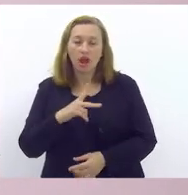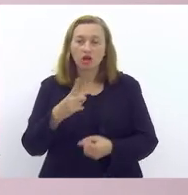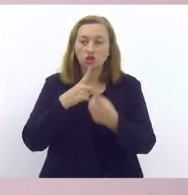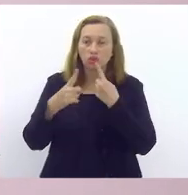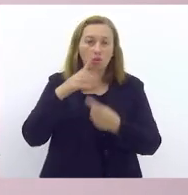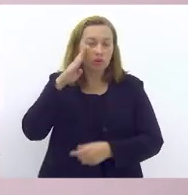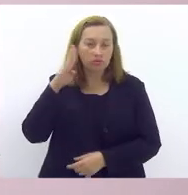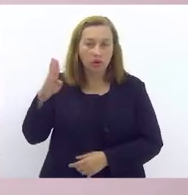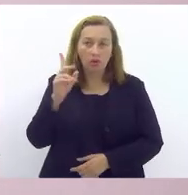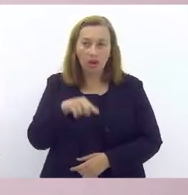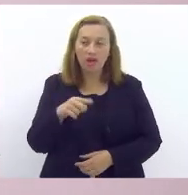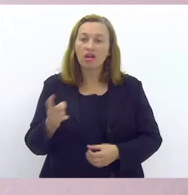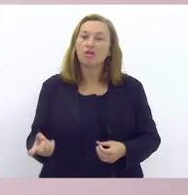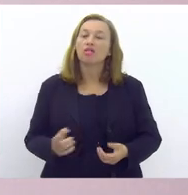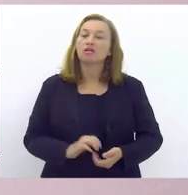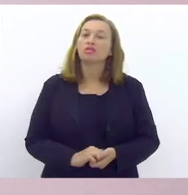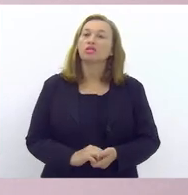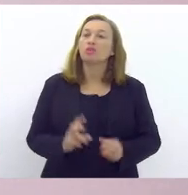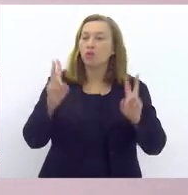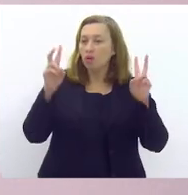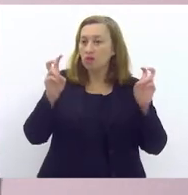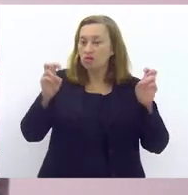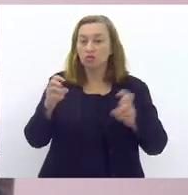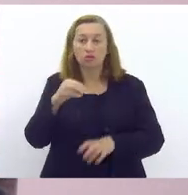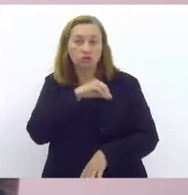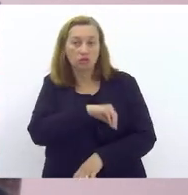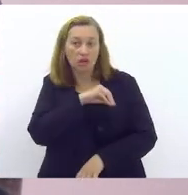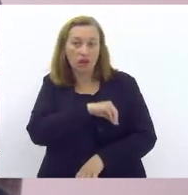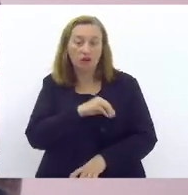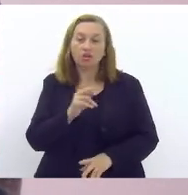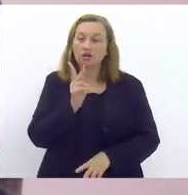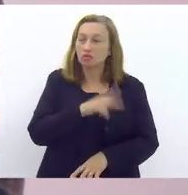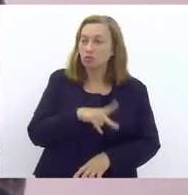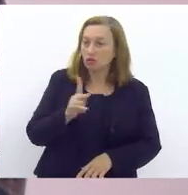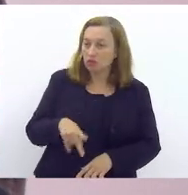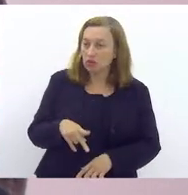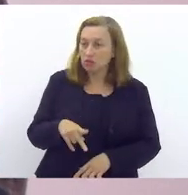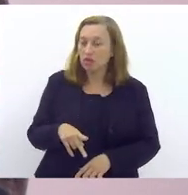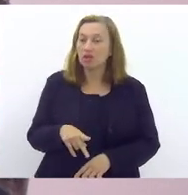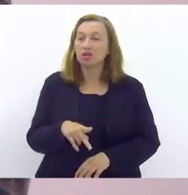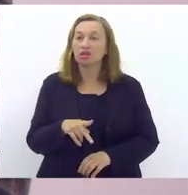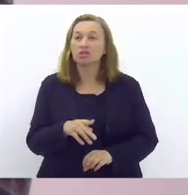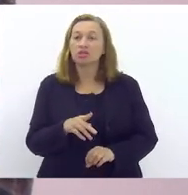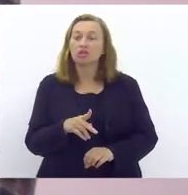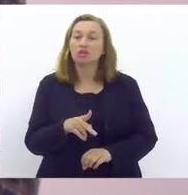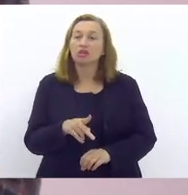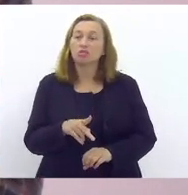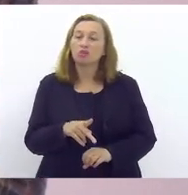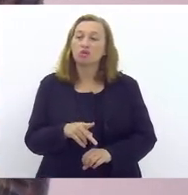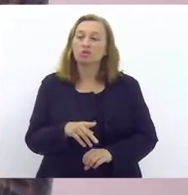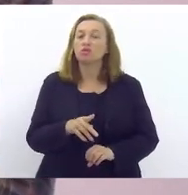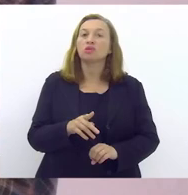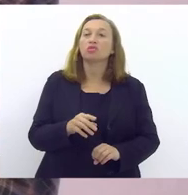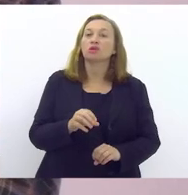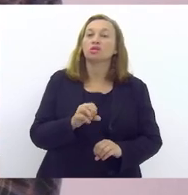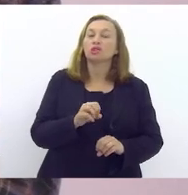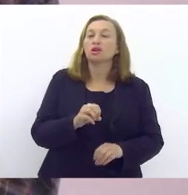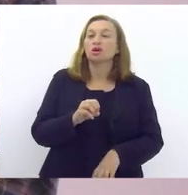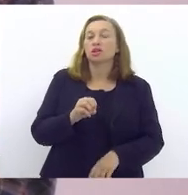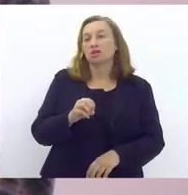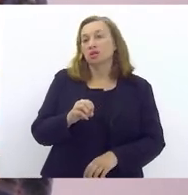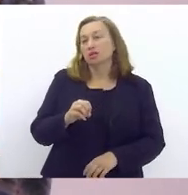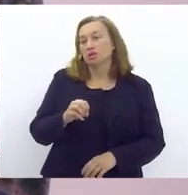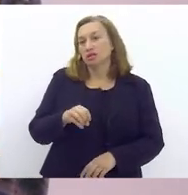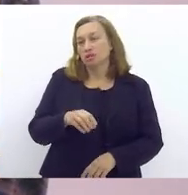ele é voltado a ter também a questão do piso para os profissionais de educação da rede privada. Porque hoje, se a gente fizer